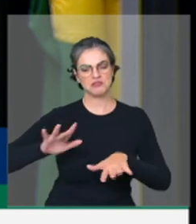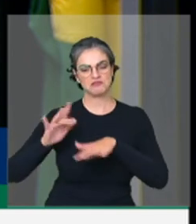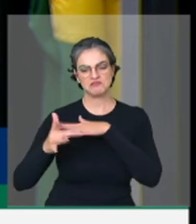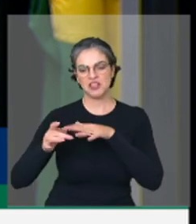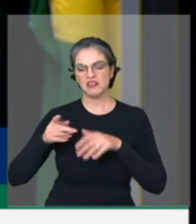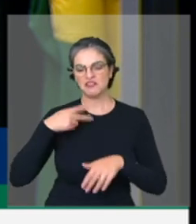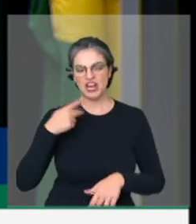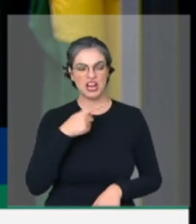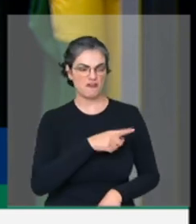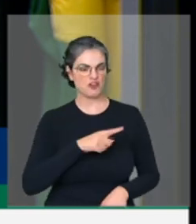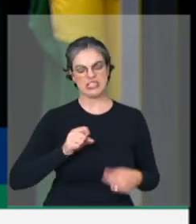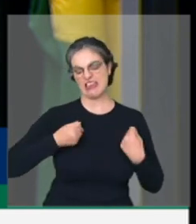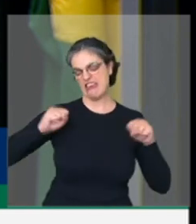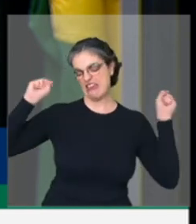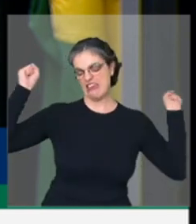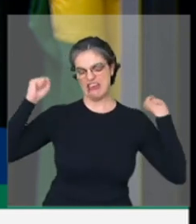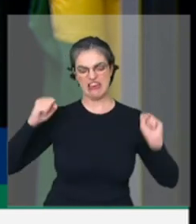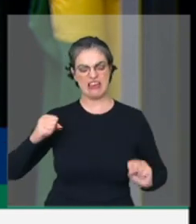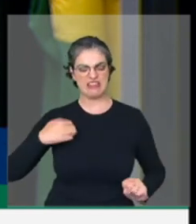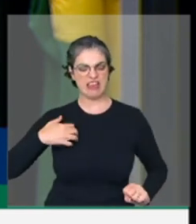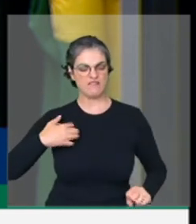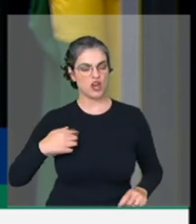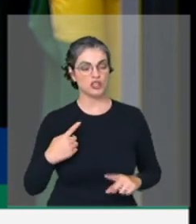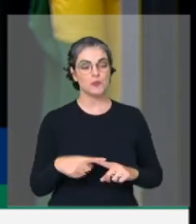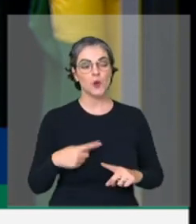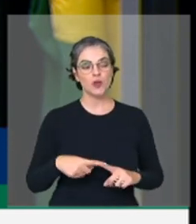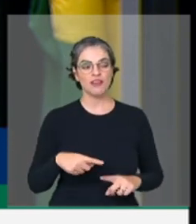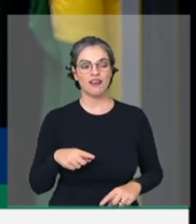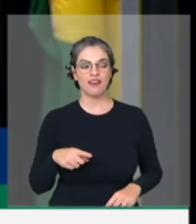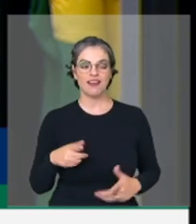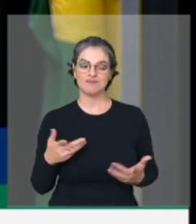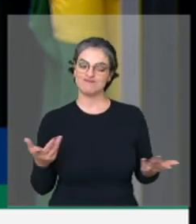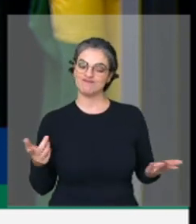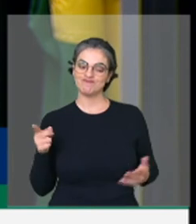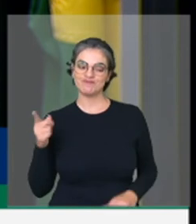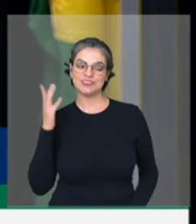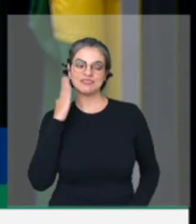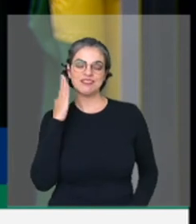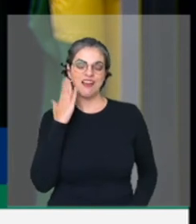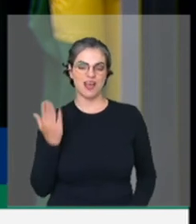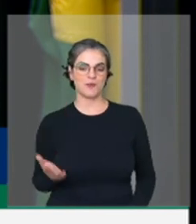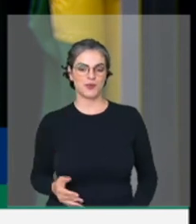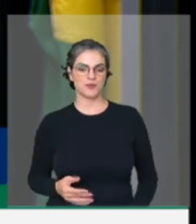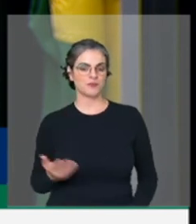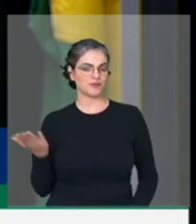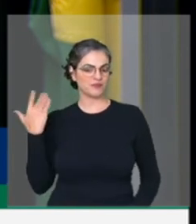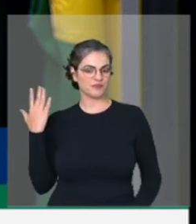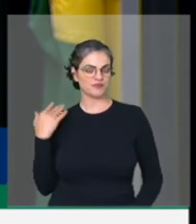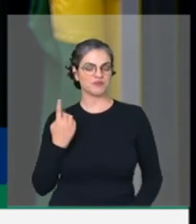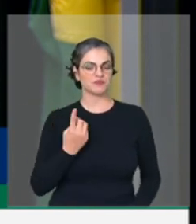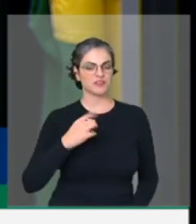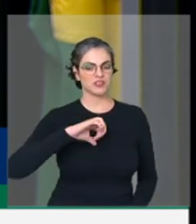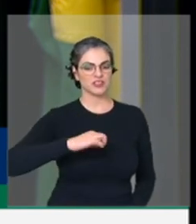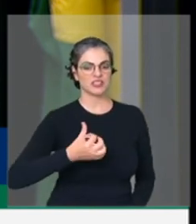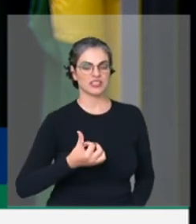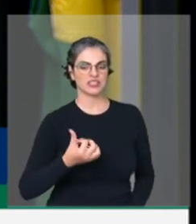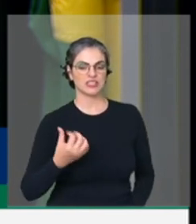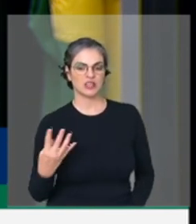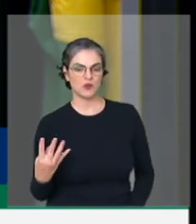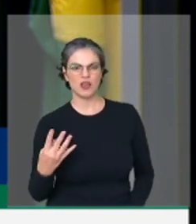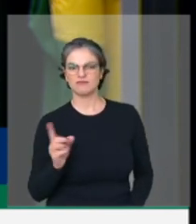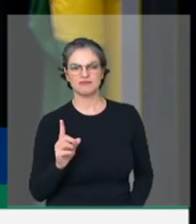fica nervosinho, é porque ele tem as razões dele. Lá em 64, na verdade, em